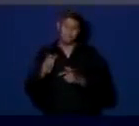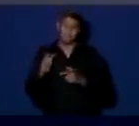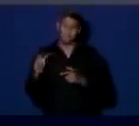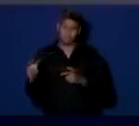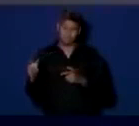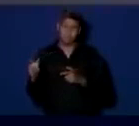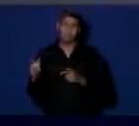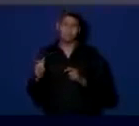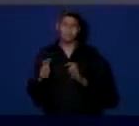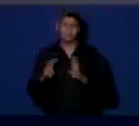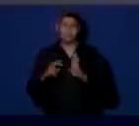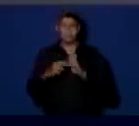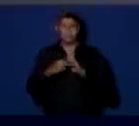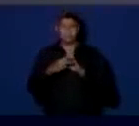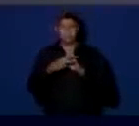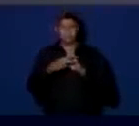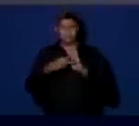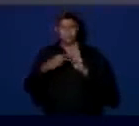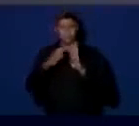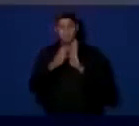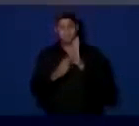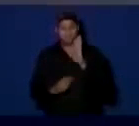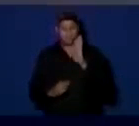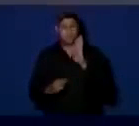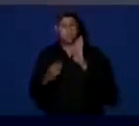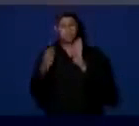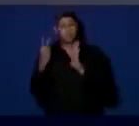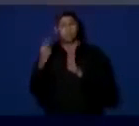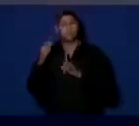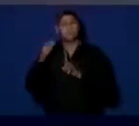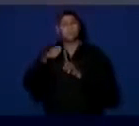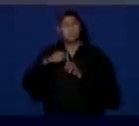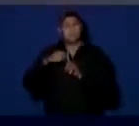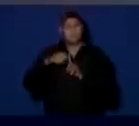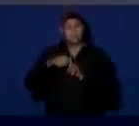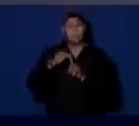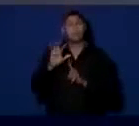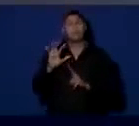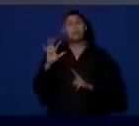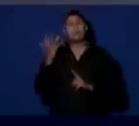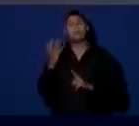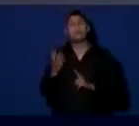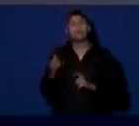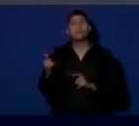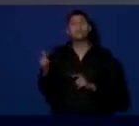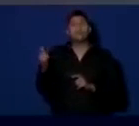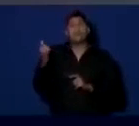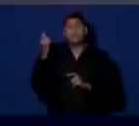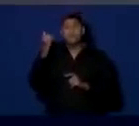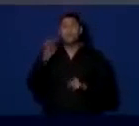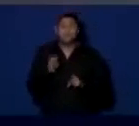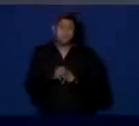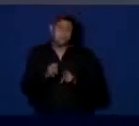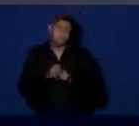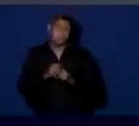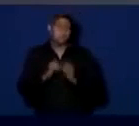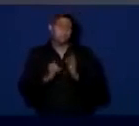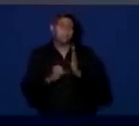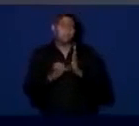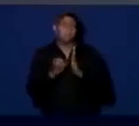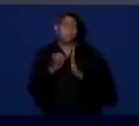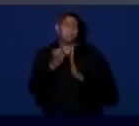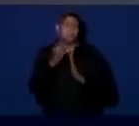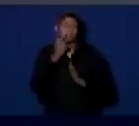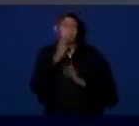bilhões de dólares em menos de 2 meses. Porém, o que está acontecendo no mercado de juros e no mercado de inflação? Ele está indo